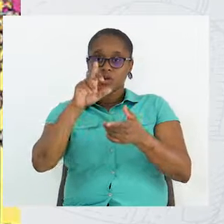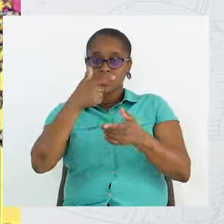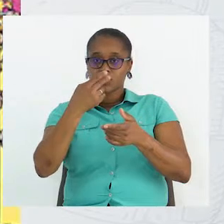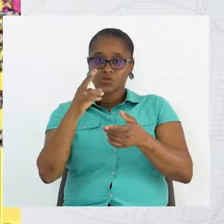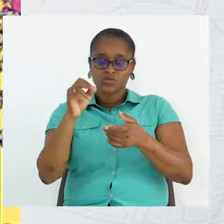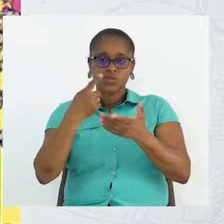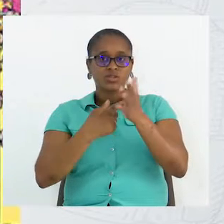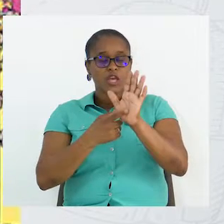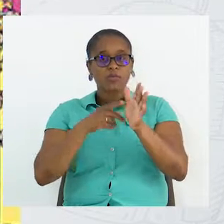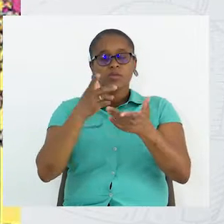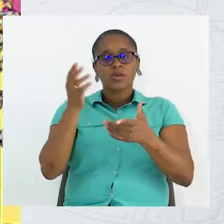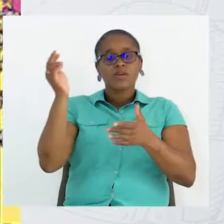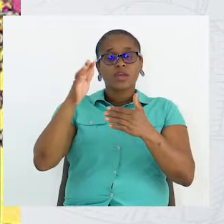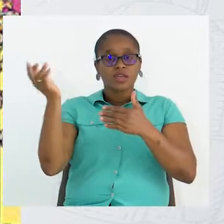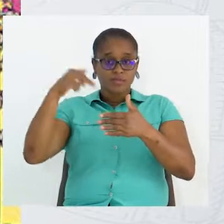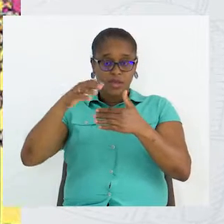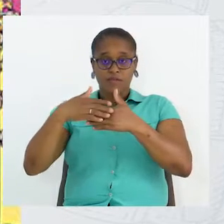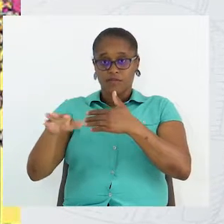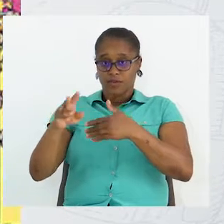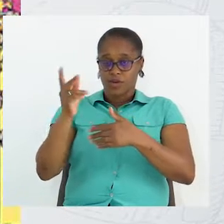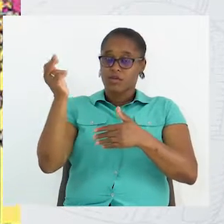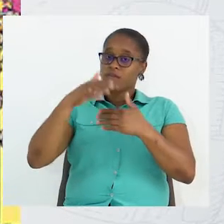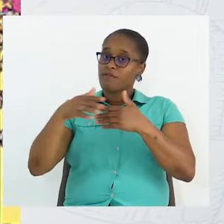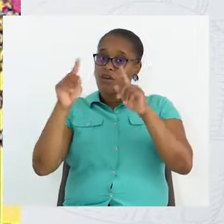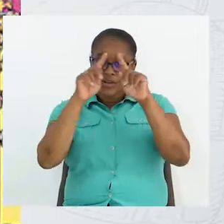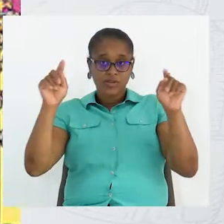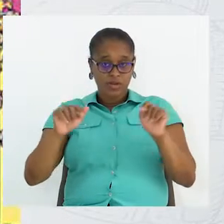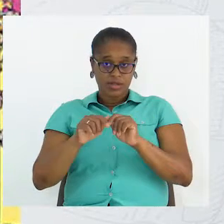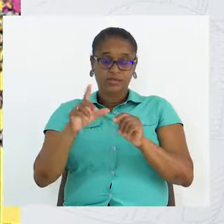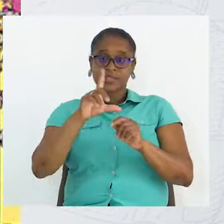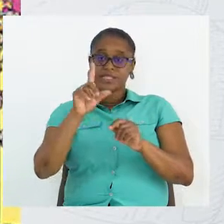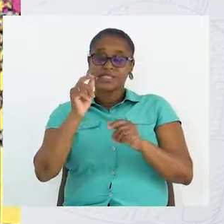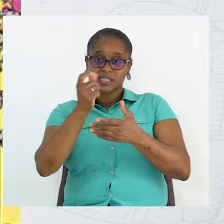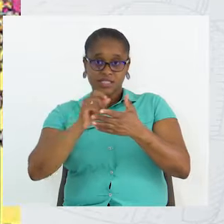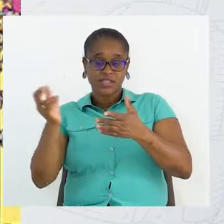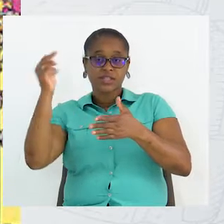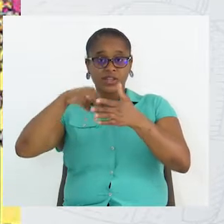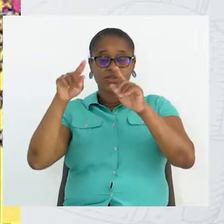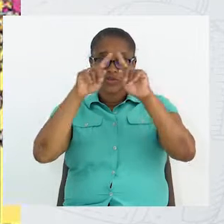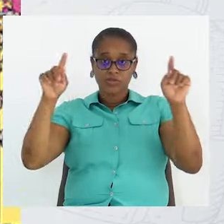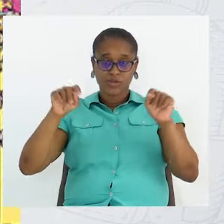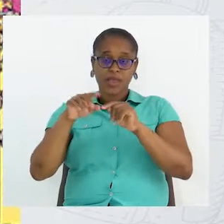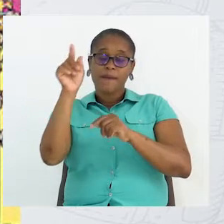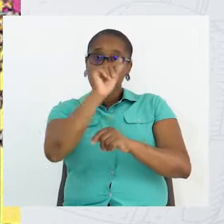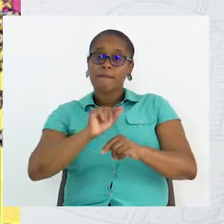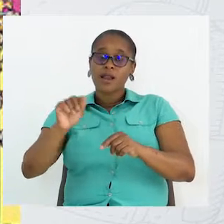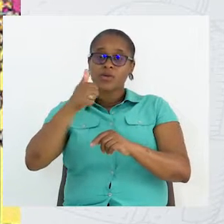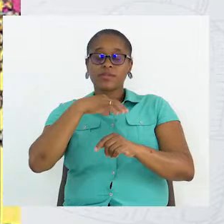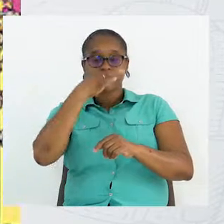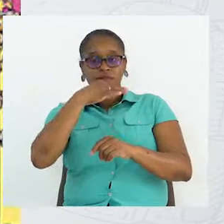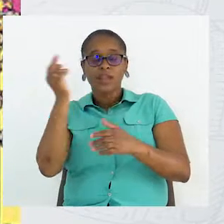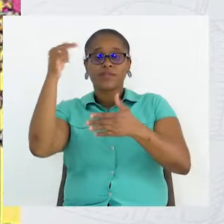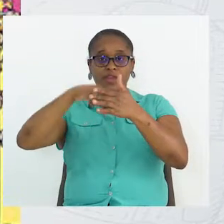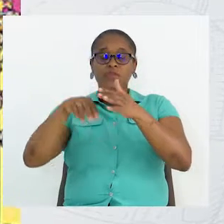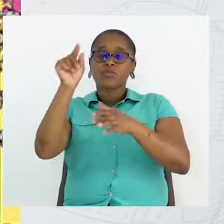fora da vinheta, enquanto a legenda vem dentro da vinheta e balão de fala dentro da vinheta, já o cartucho